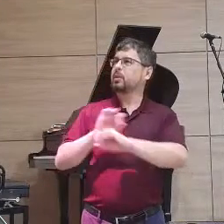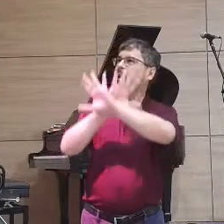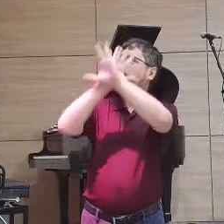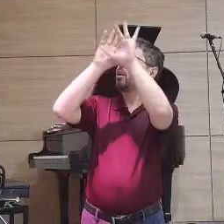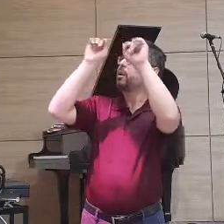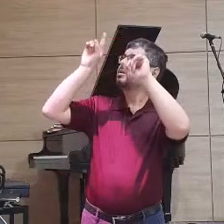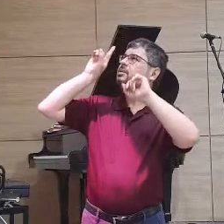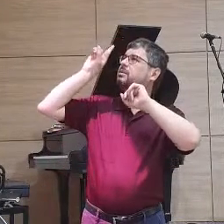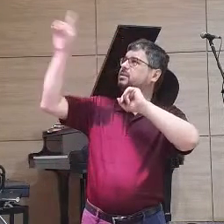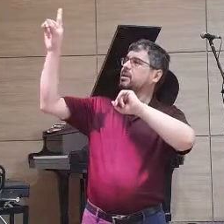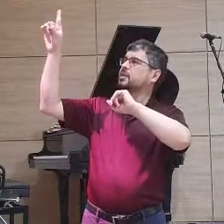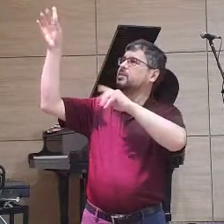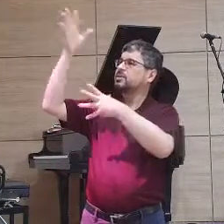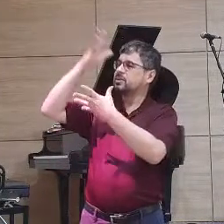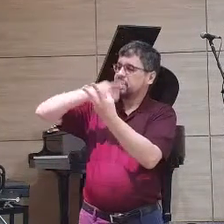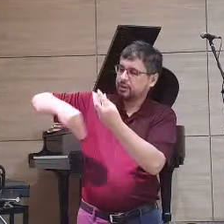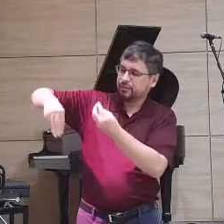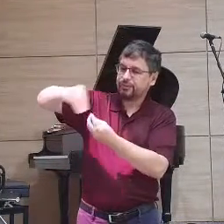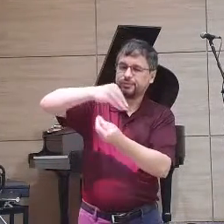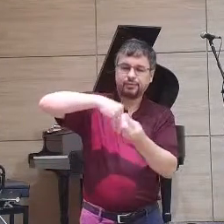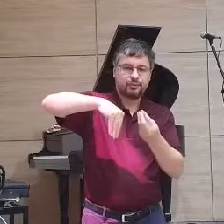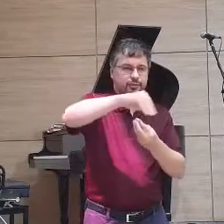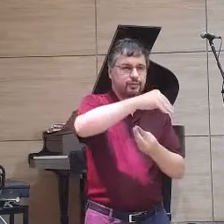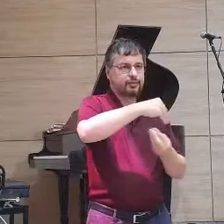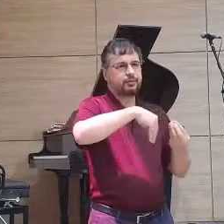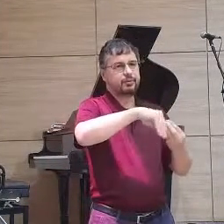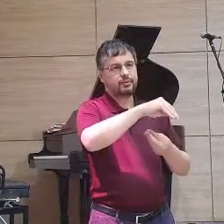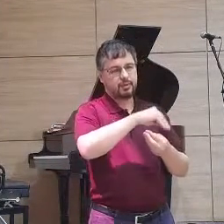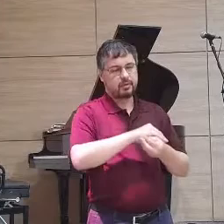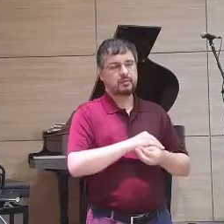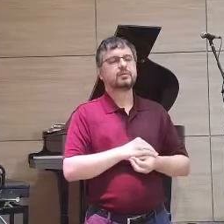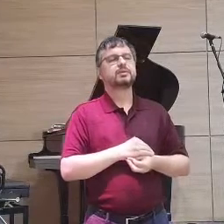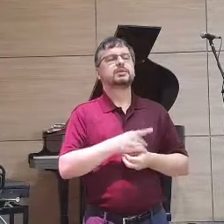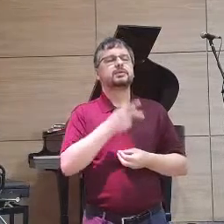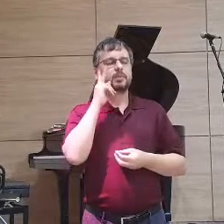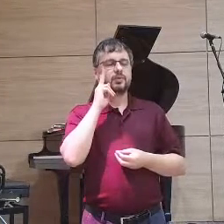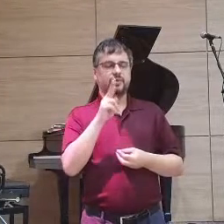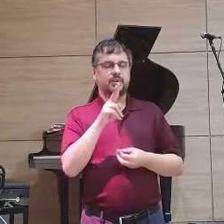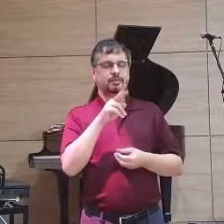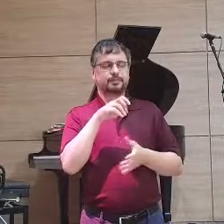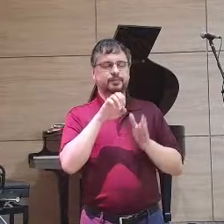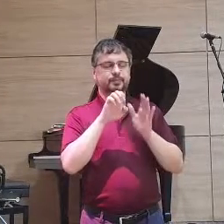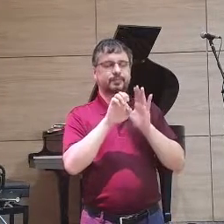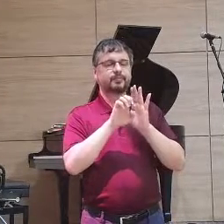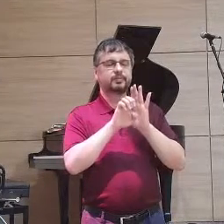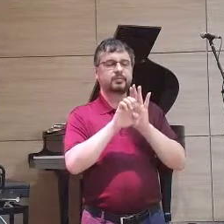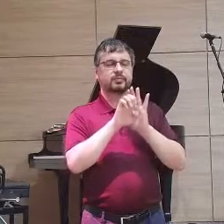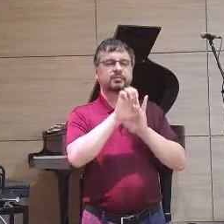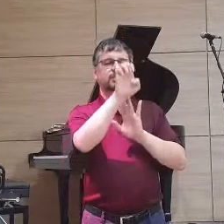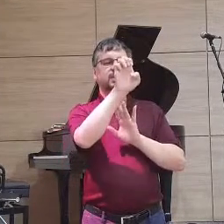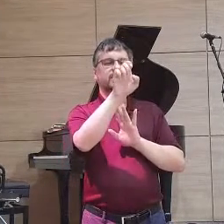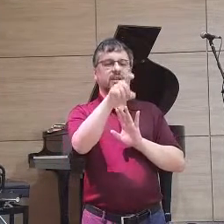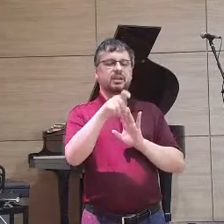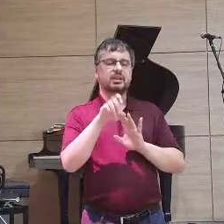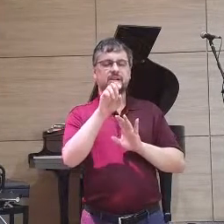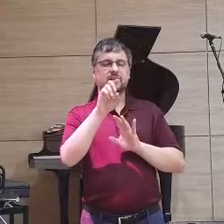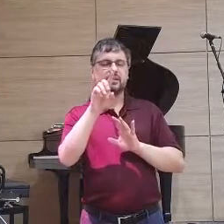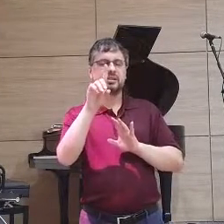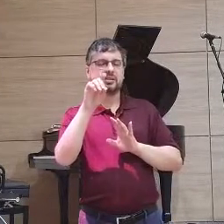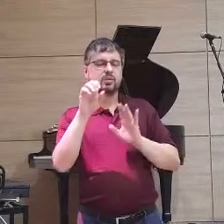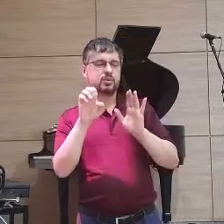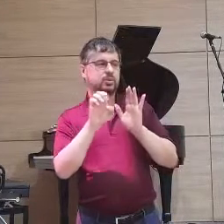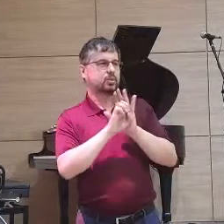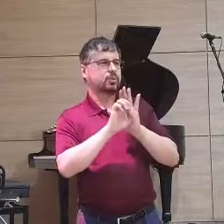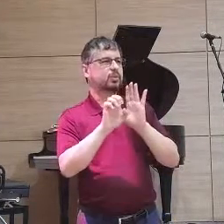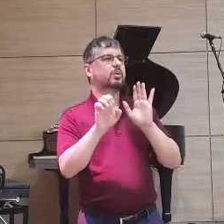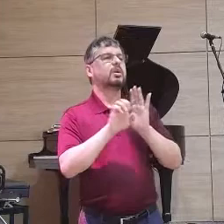glória de Deus é envolvida você vai ver isso lá no livro de Êxodo Capítulo 40 Versículo 34 e diante quando a